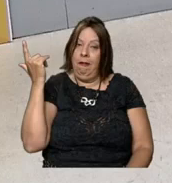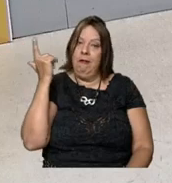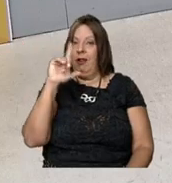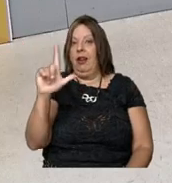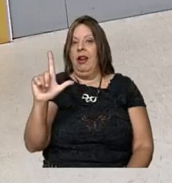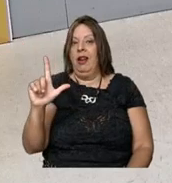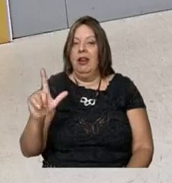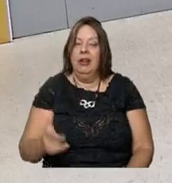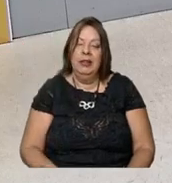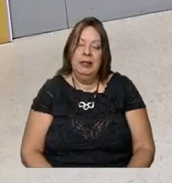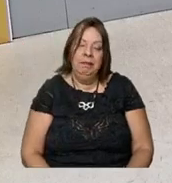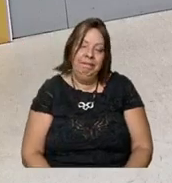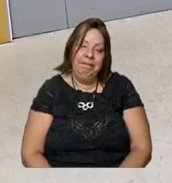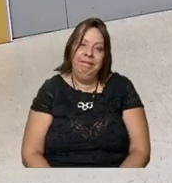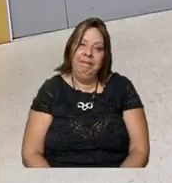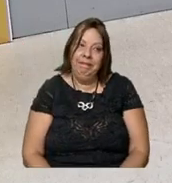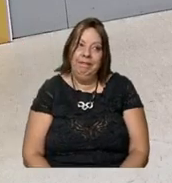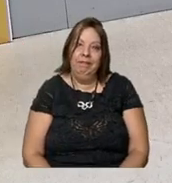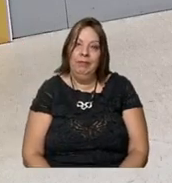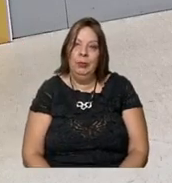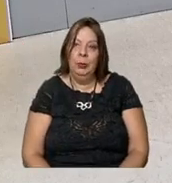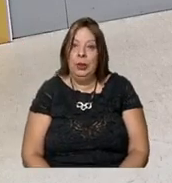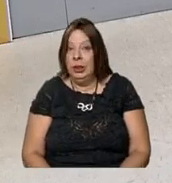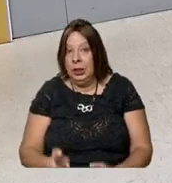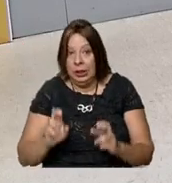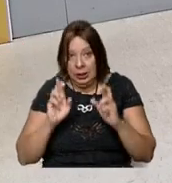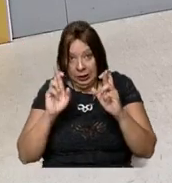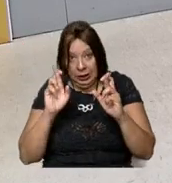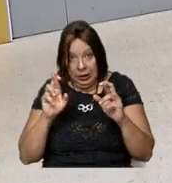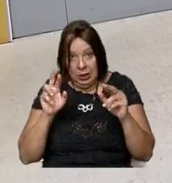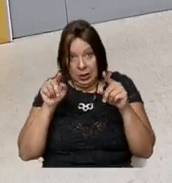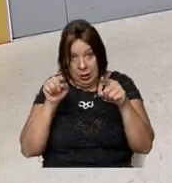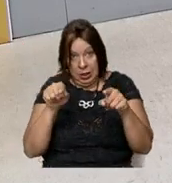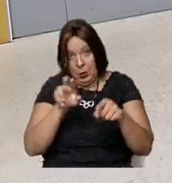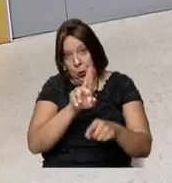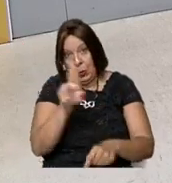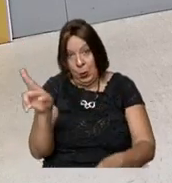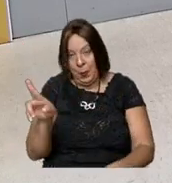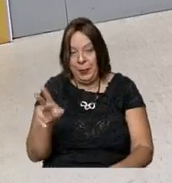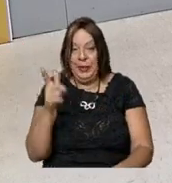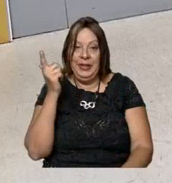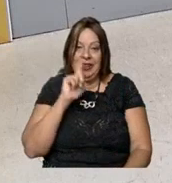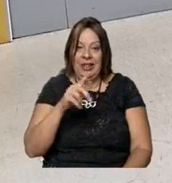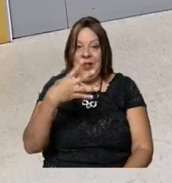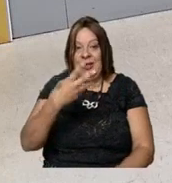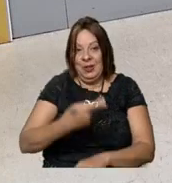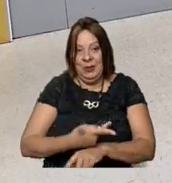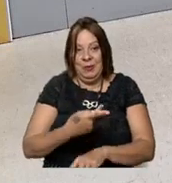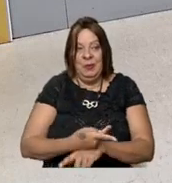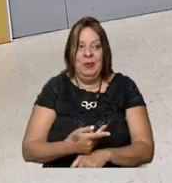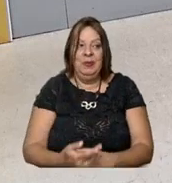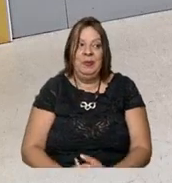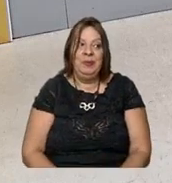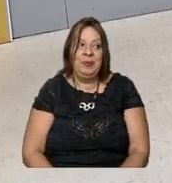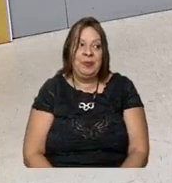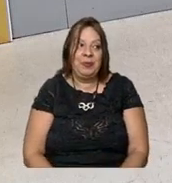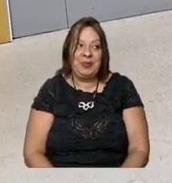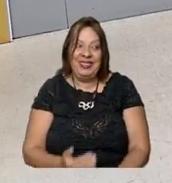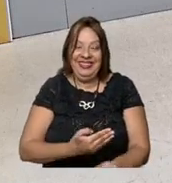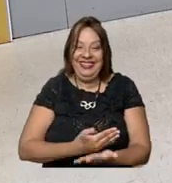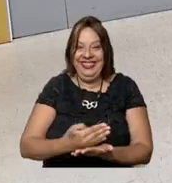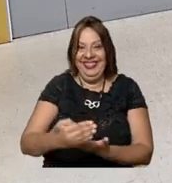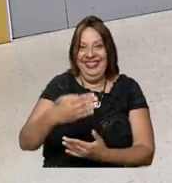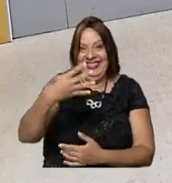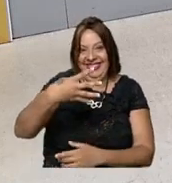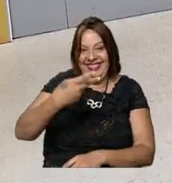Ei, coisa boa! E agora a gente tá torcendo pra chamar o seu nesse momento, né? Vai começar, né, Júnior? Vai começar. O quarto prêmio,